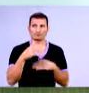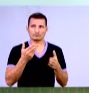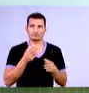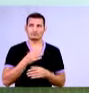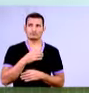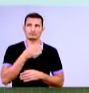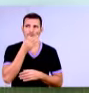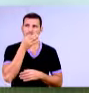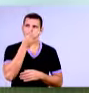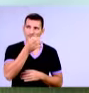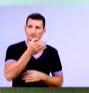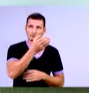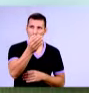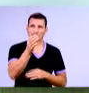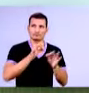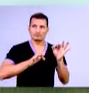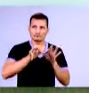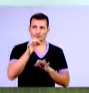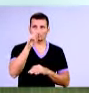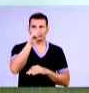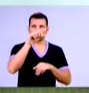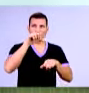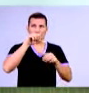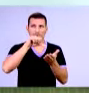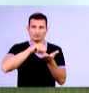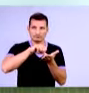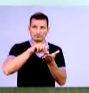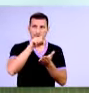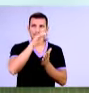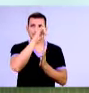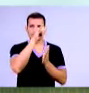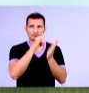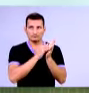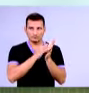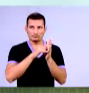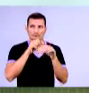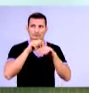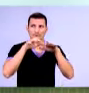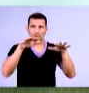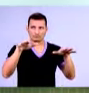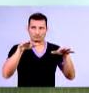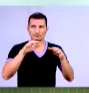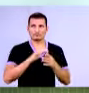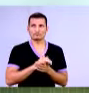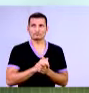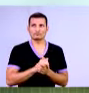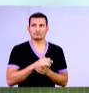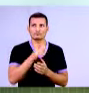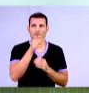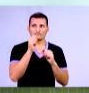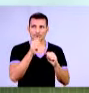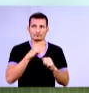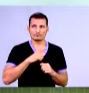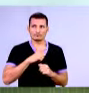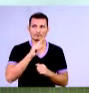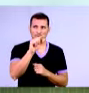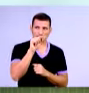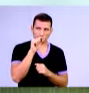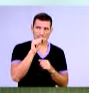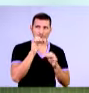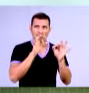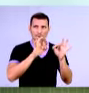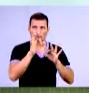vocês se organizem aí nos polos, que vocês baixem essa distribuição e aí você pode ter a opção de ou